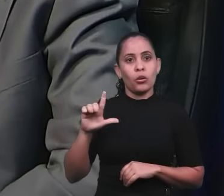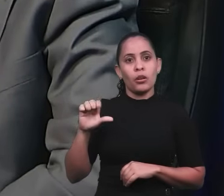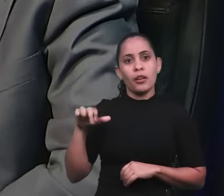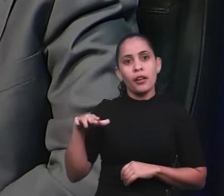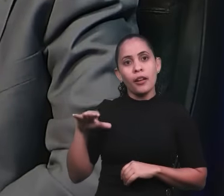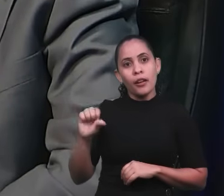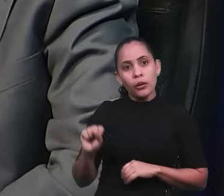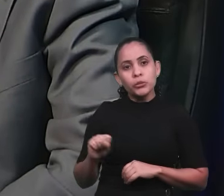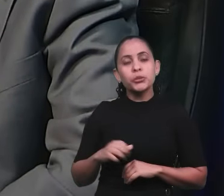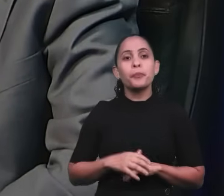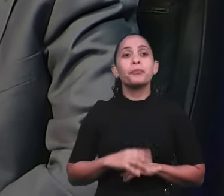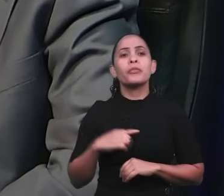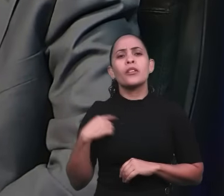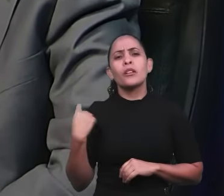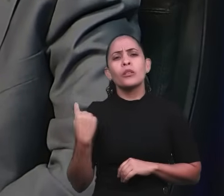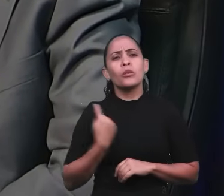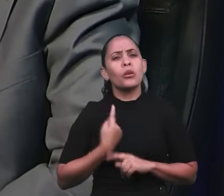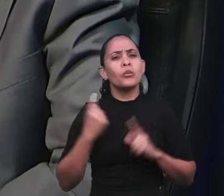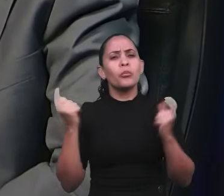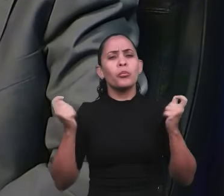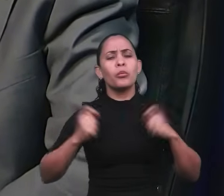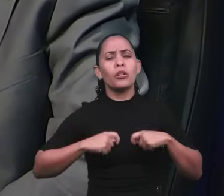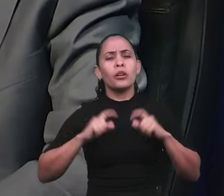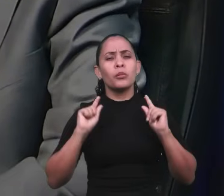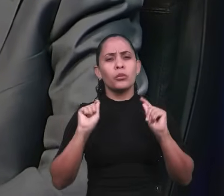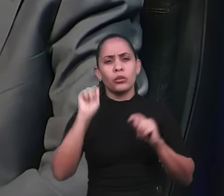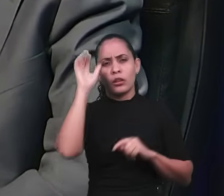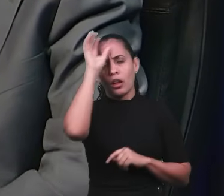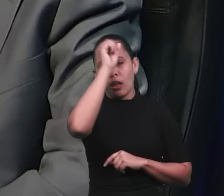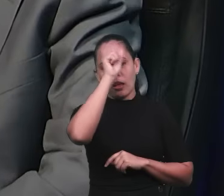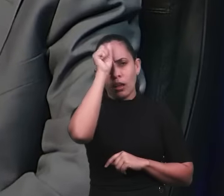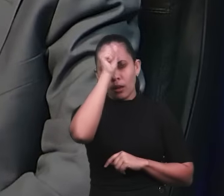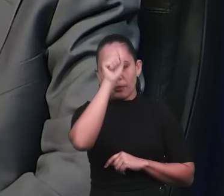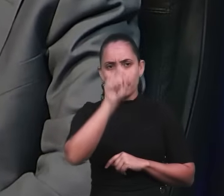o que nós podemos aprender aqui